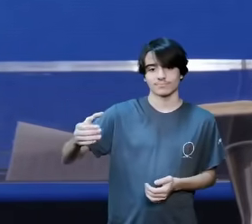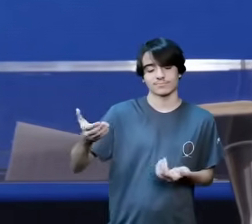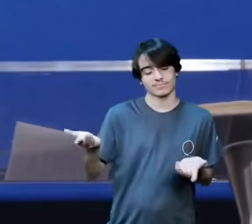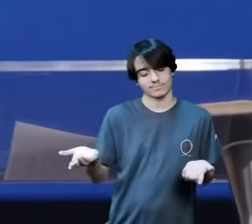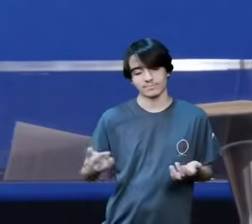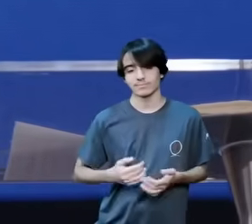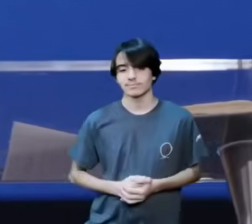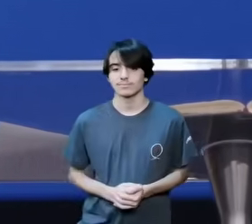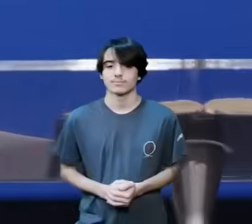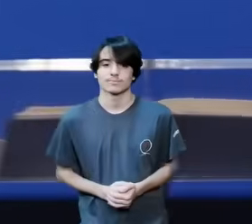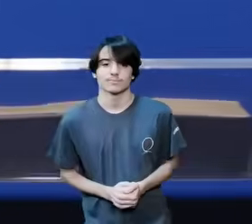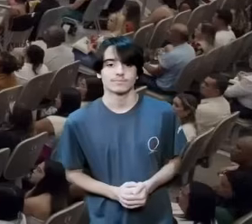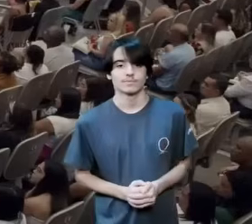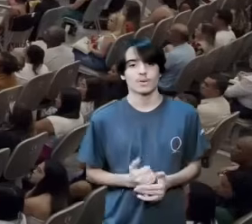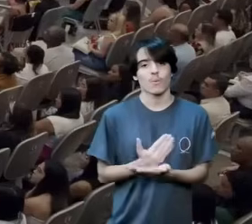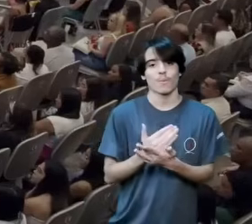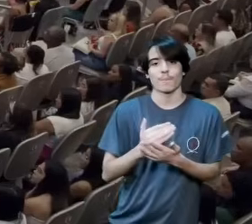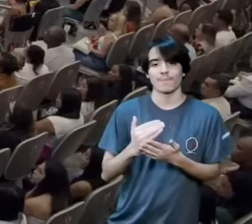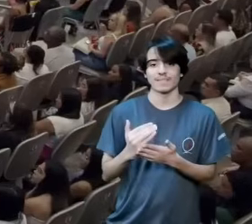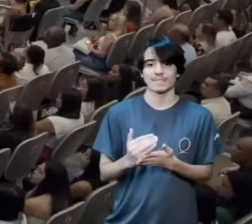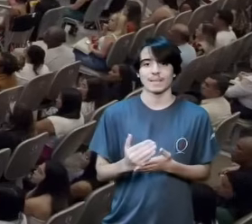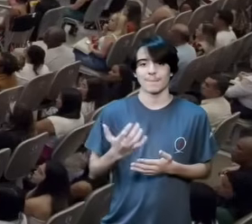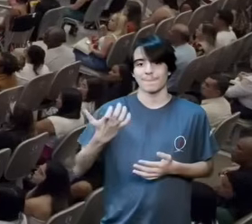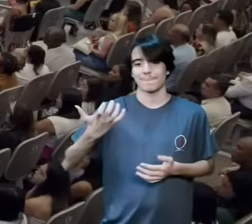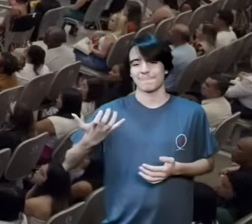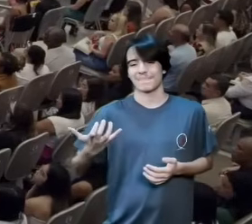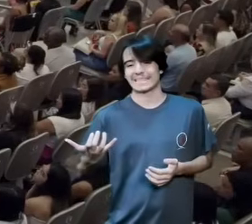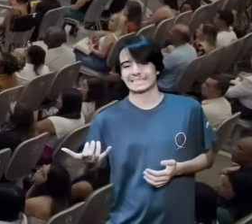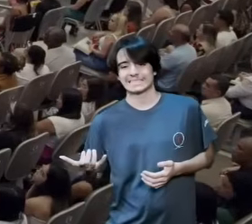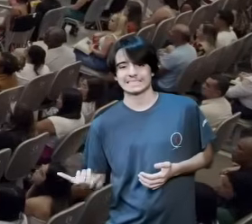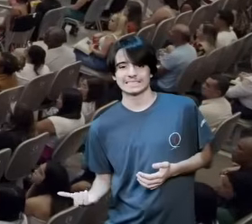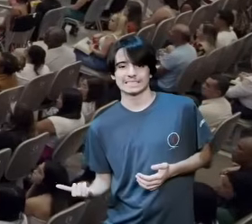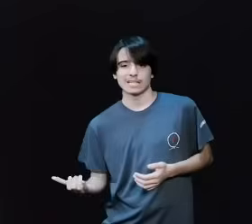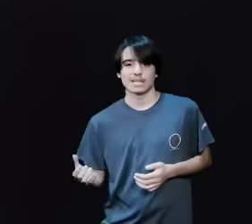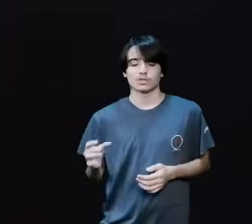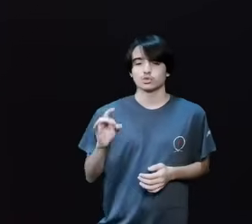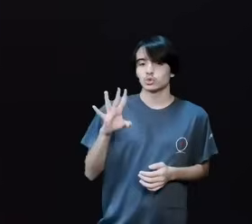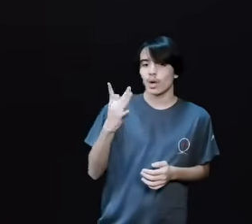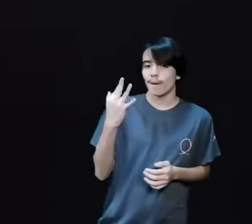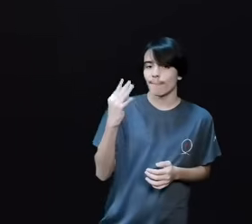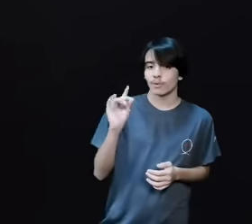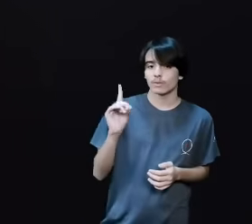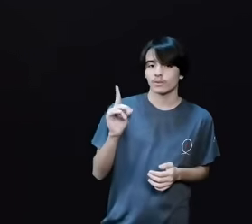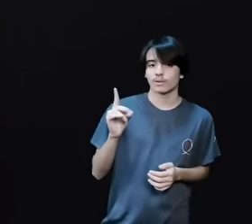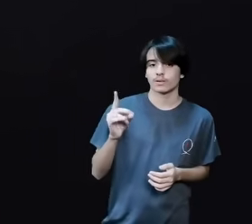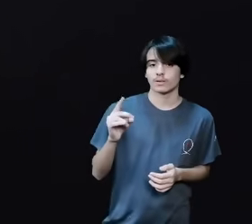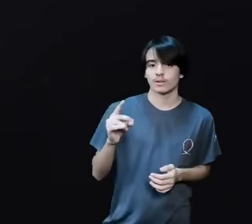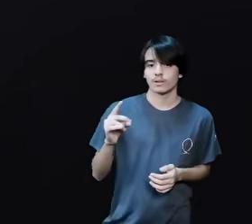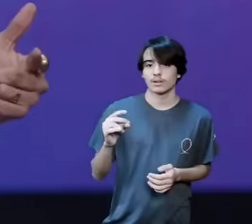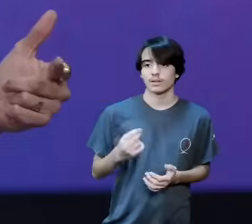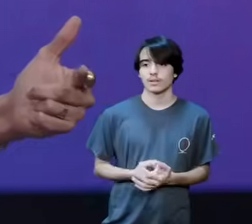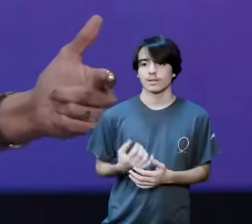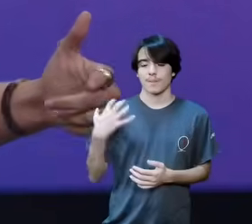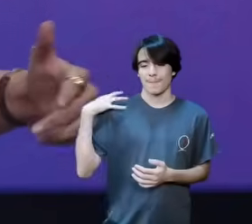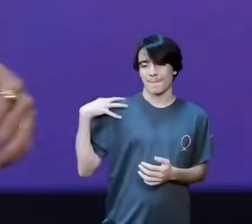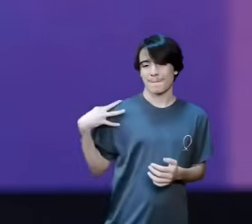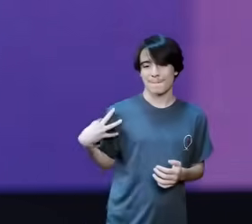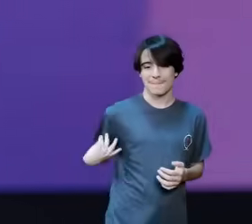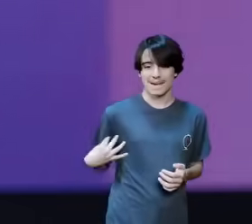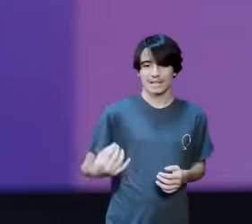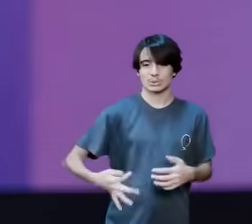Isometria. O que vai acontecer? Ele vai pesar não só a sua mão. Ele vai começar a criar uma dormência no seu